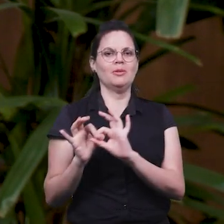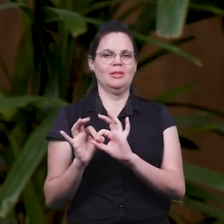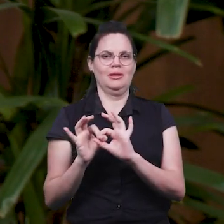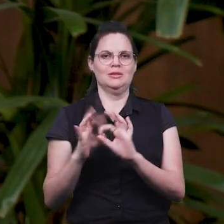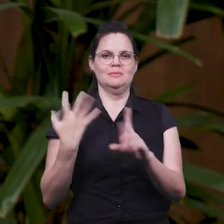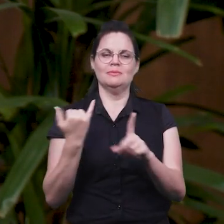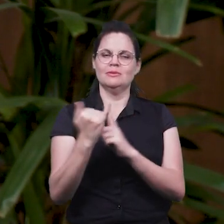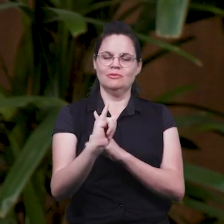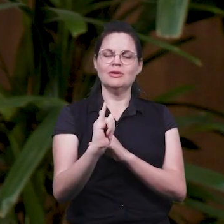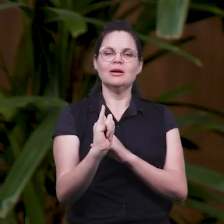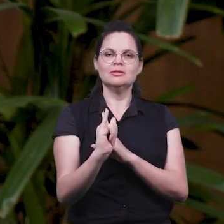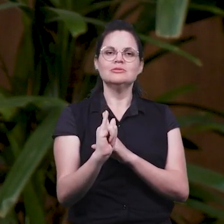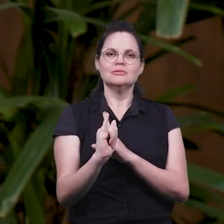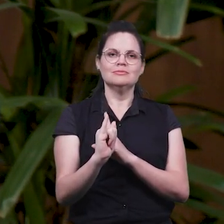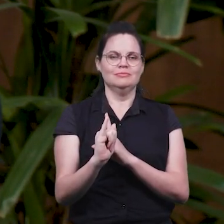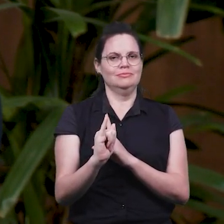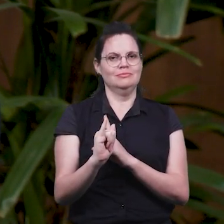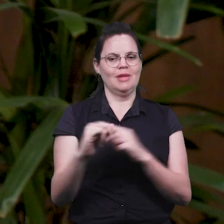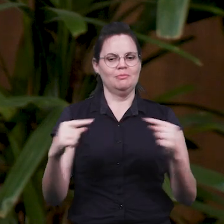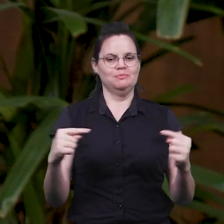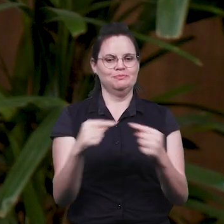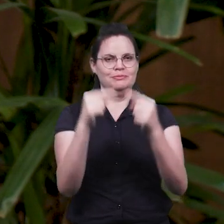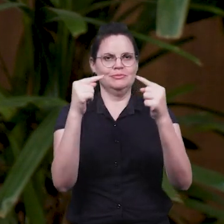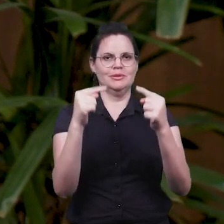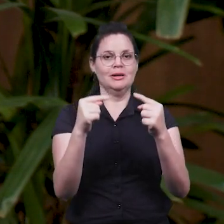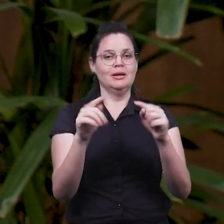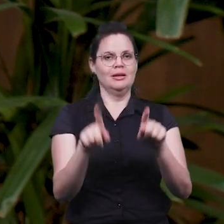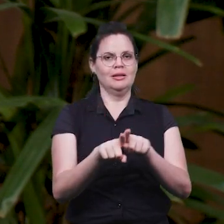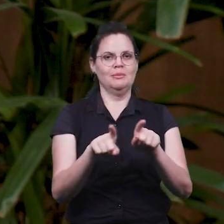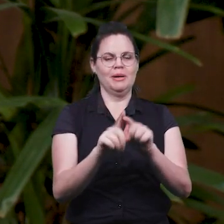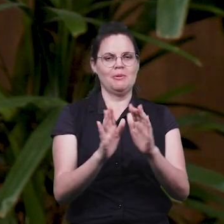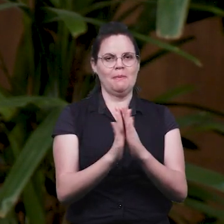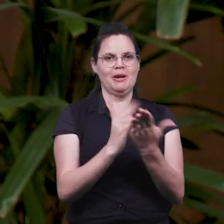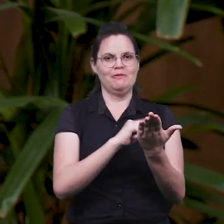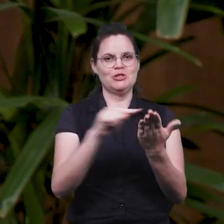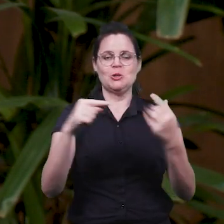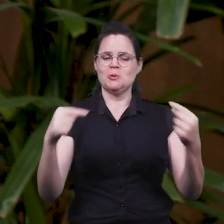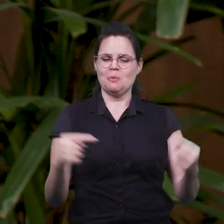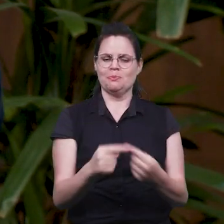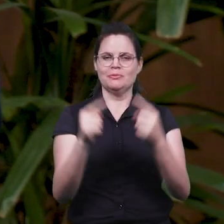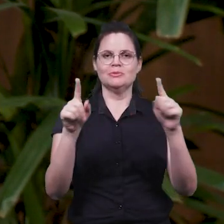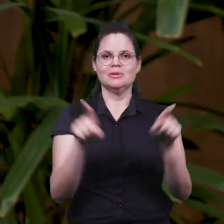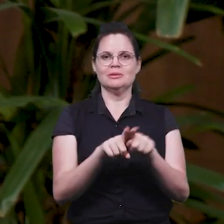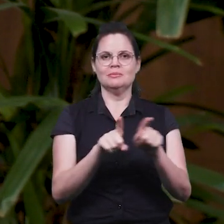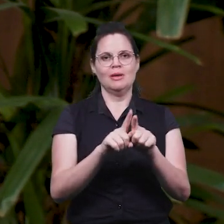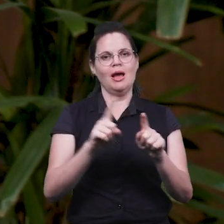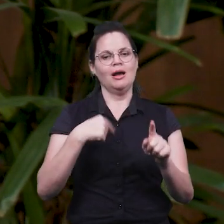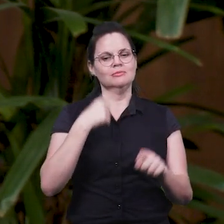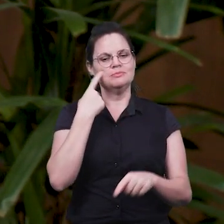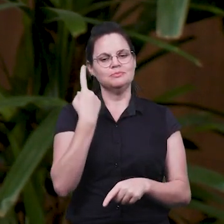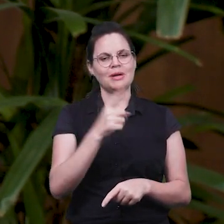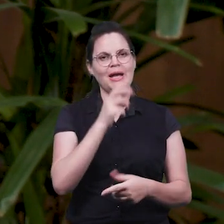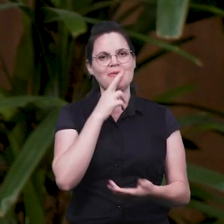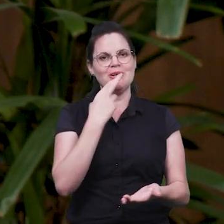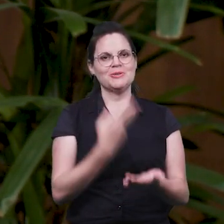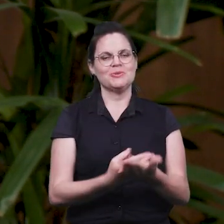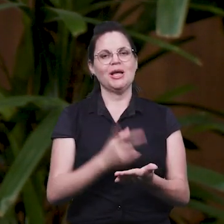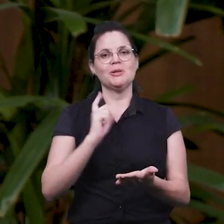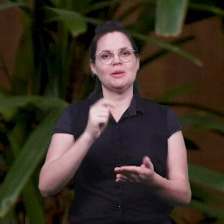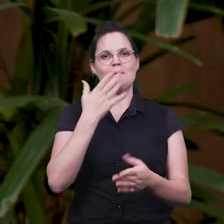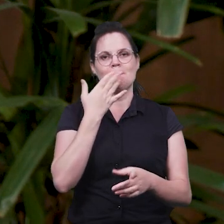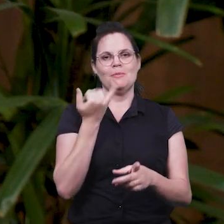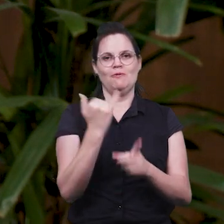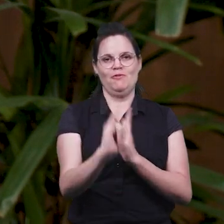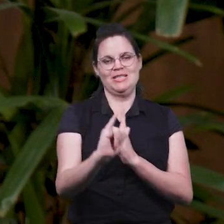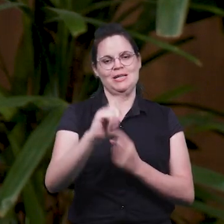profético, né? Inserido na palavra como resultado do cumprimento de uma profecia